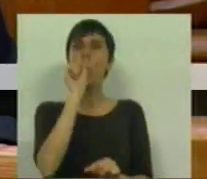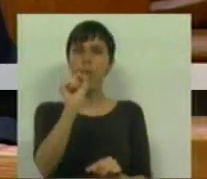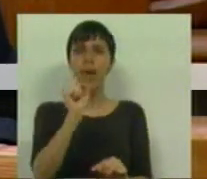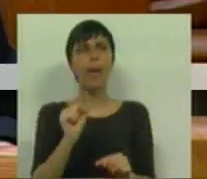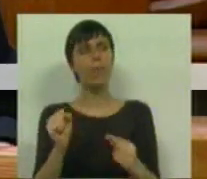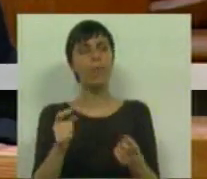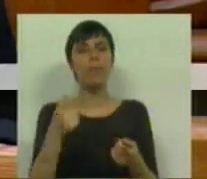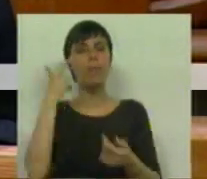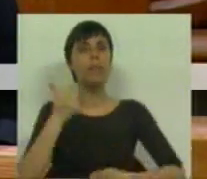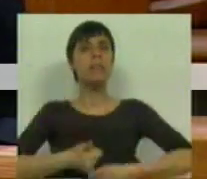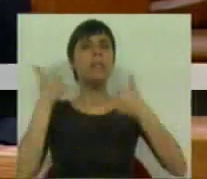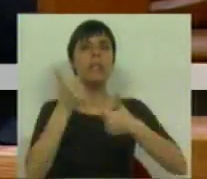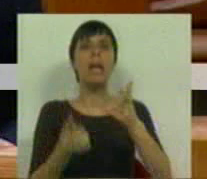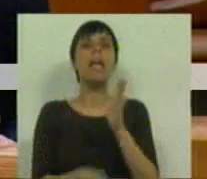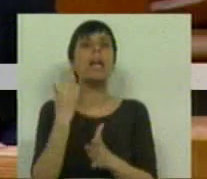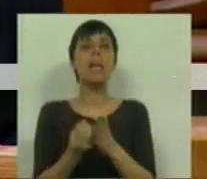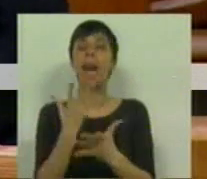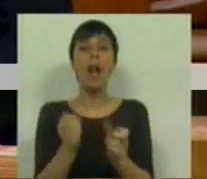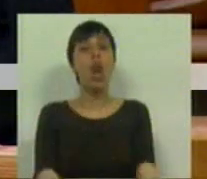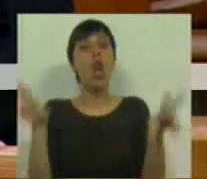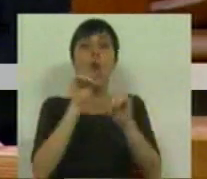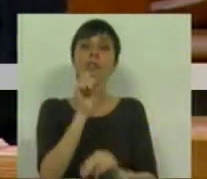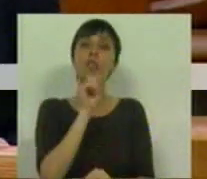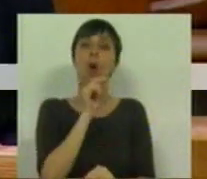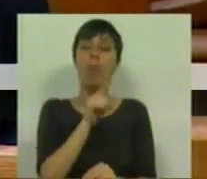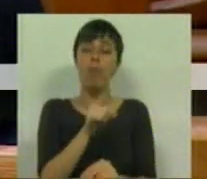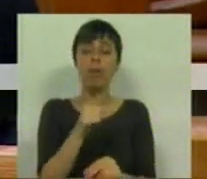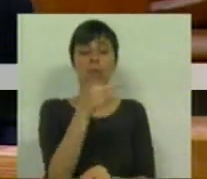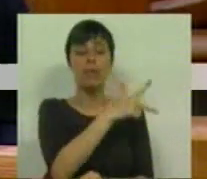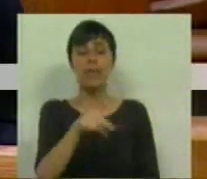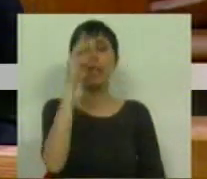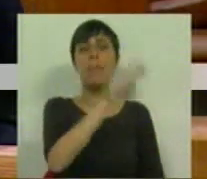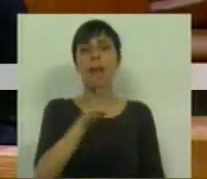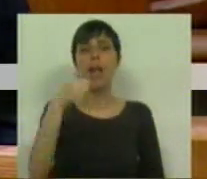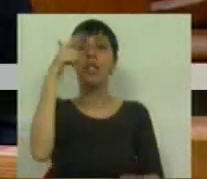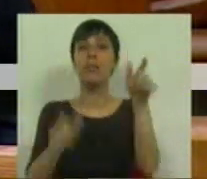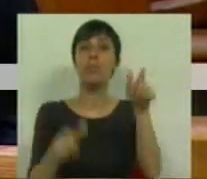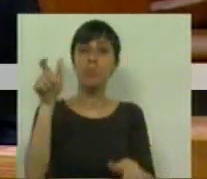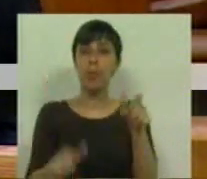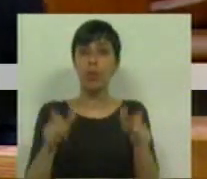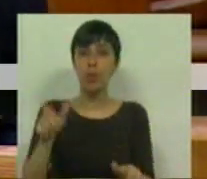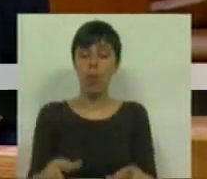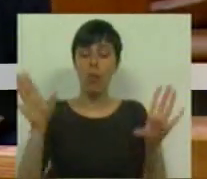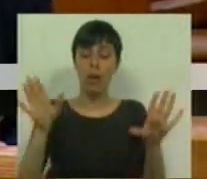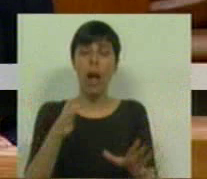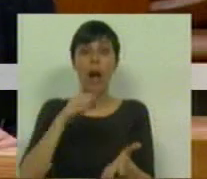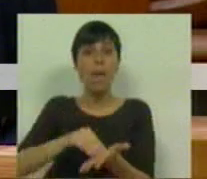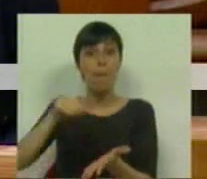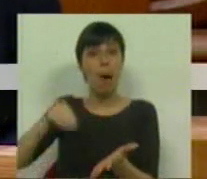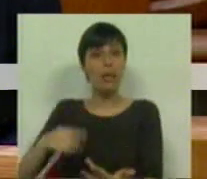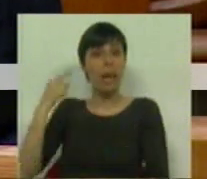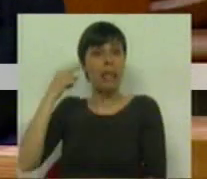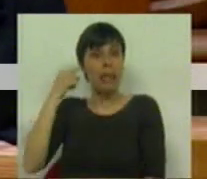governo apostado em criar novas oportunidades a centenas de milhares de cidadãos. Desde que tomou